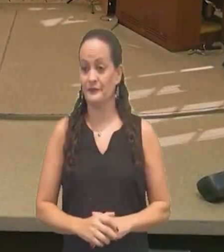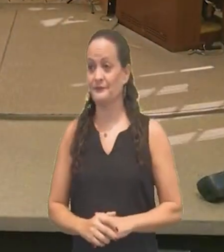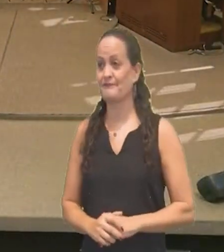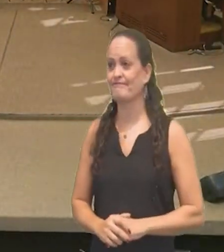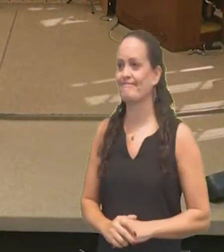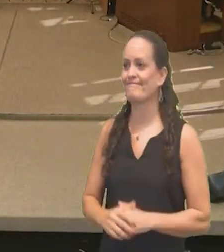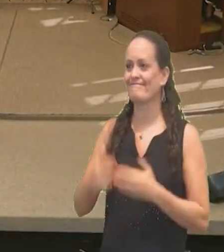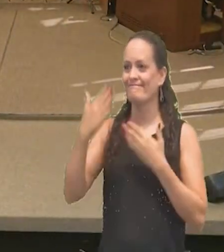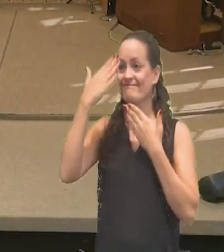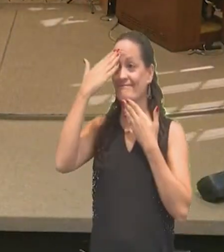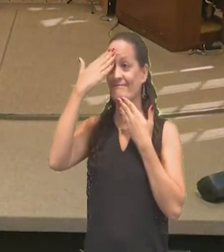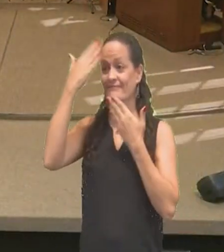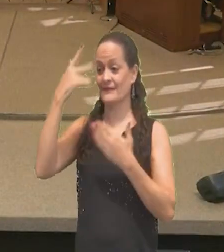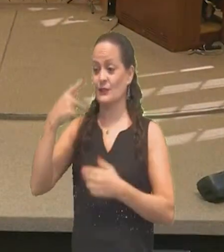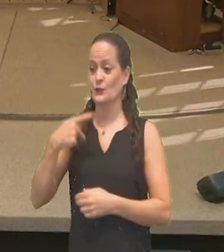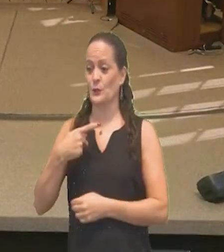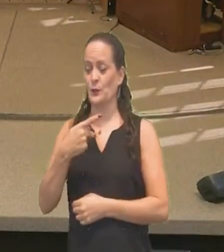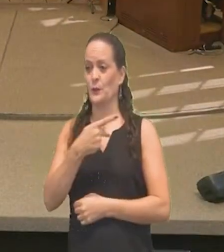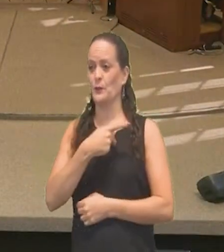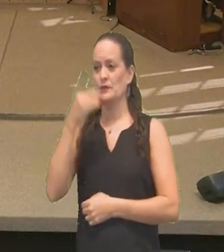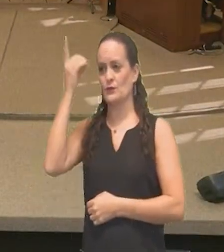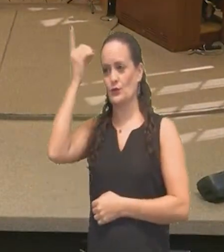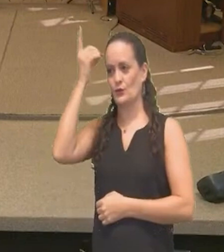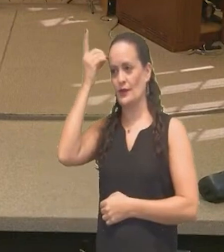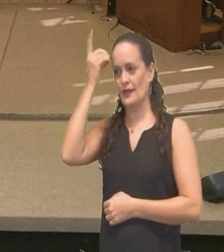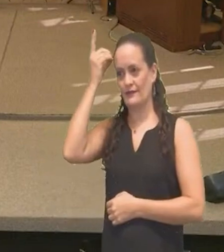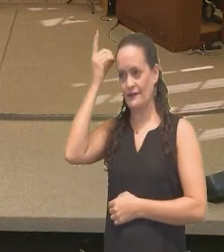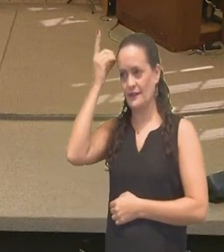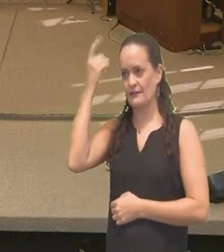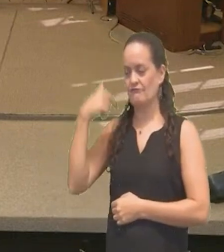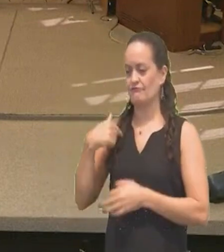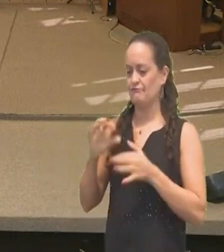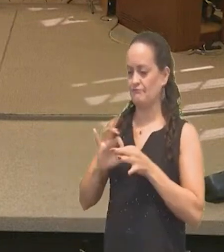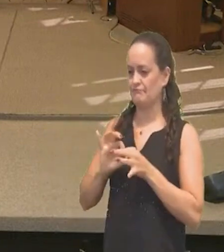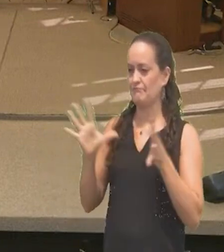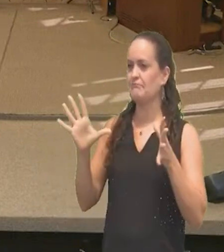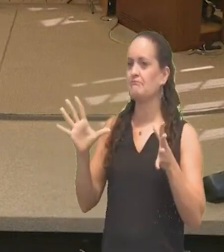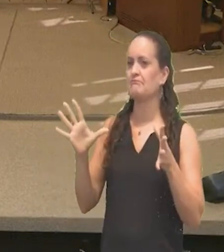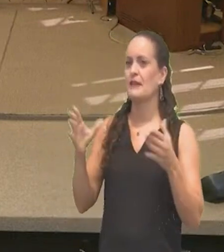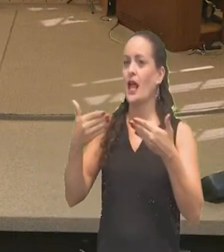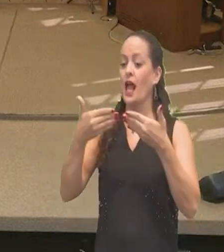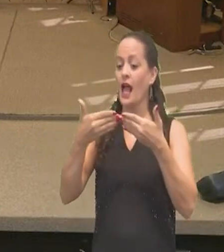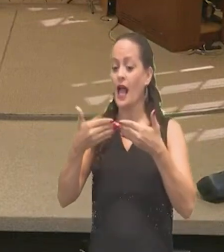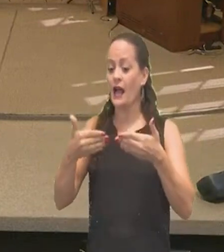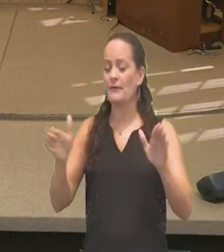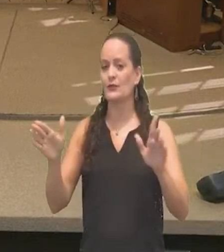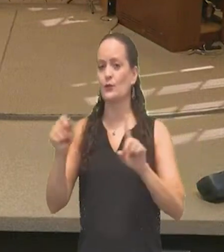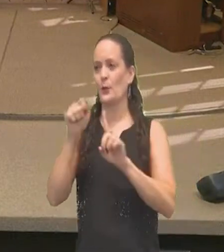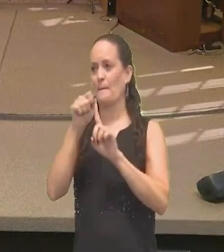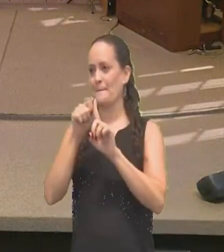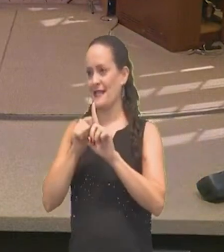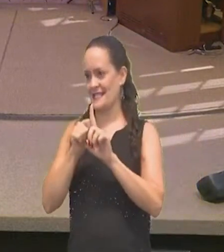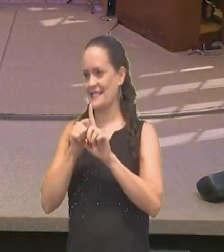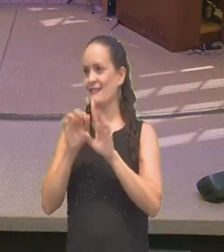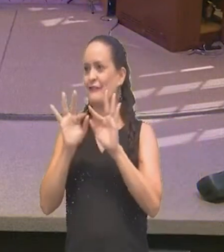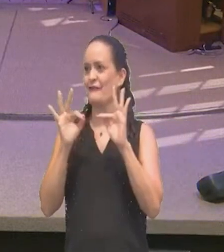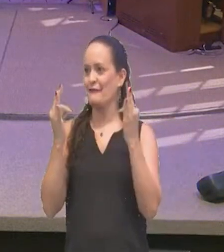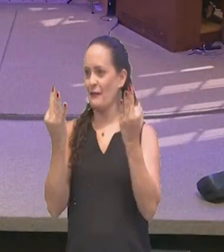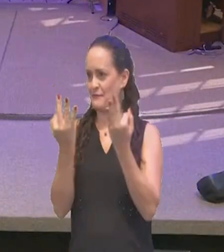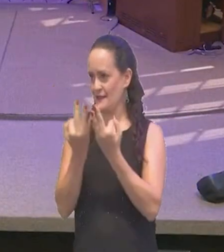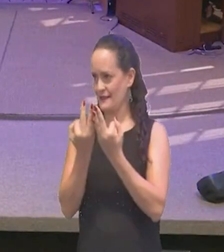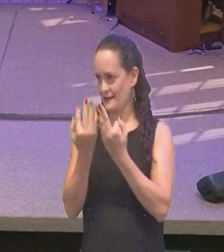Agradeço ao pastor Davi, pastor, pelo privilégio de poder estar falando nessa abertura do mês da família em nossa